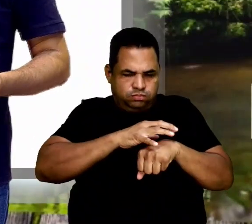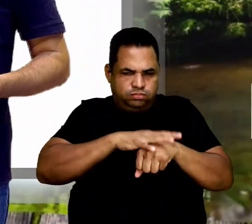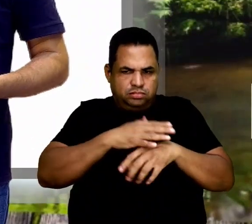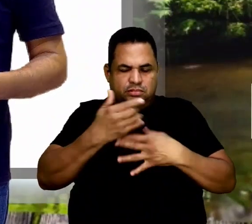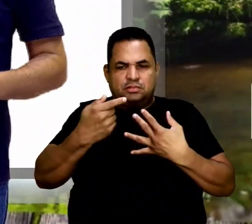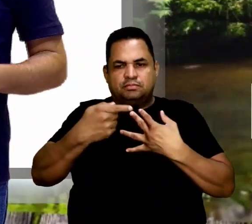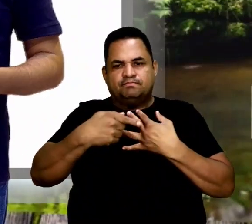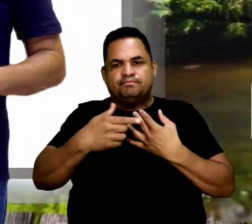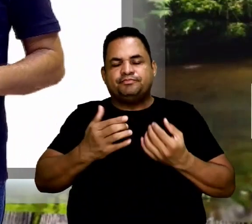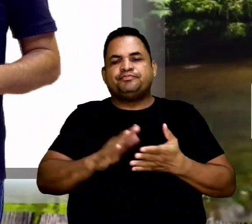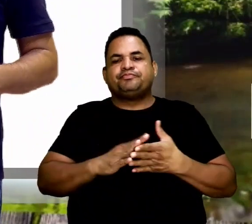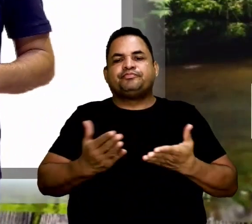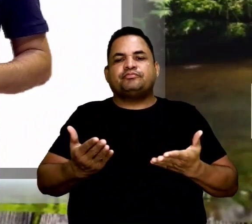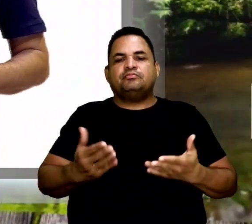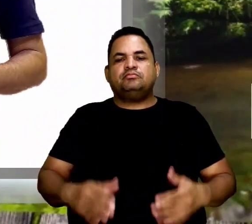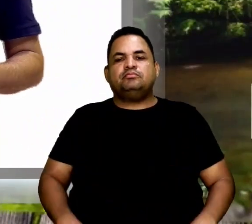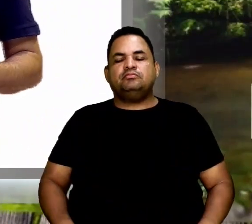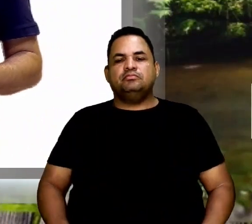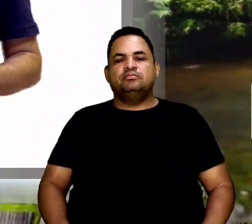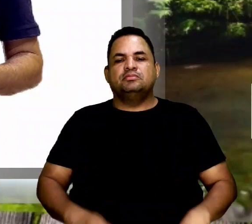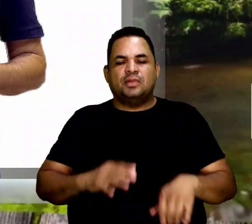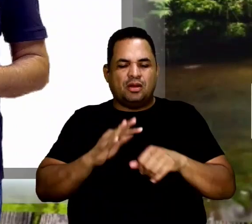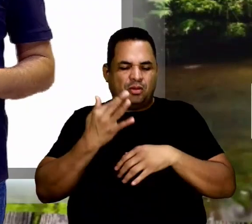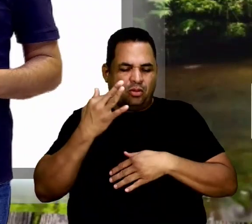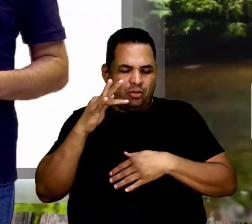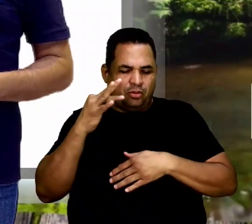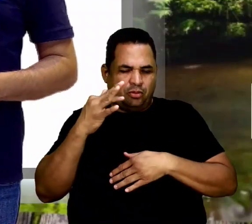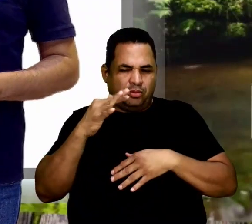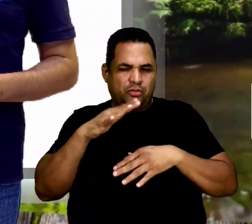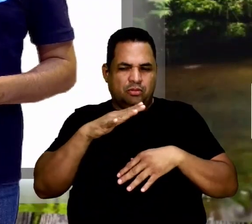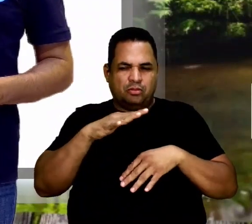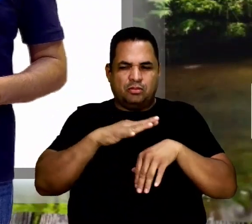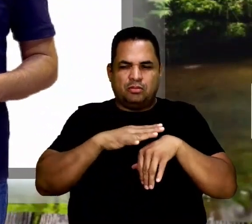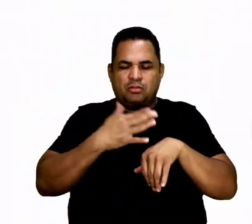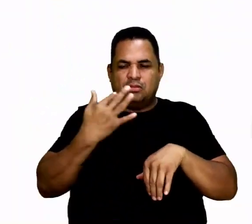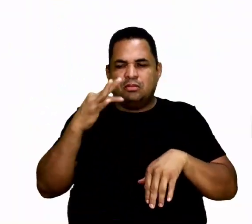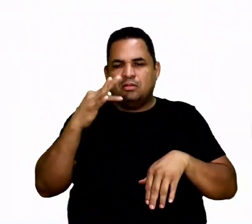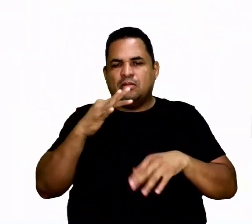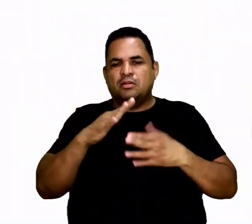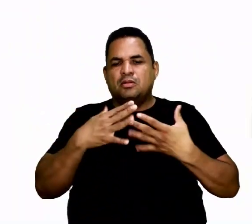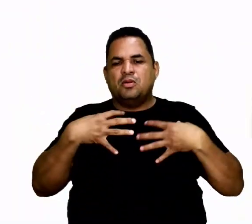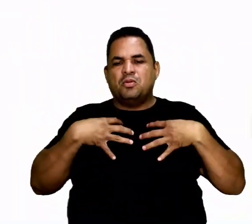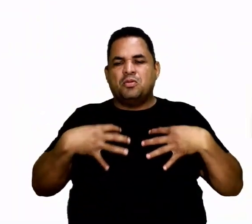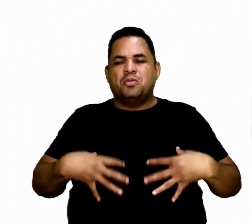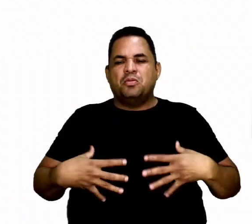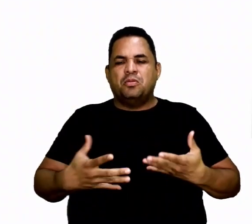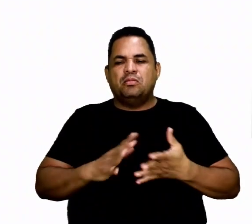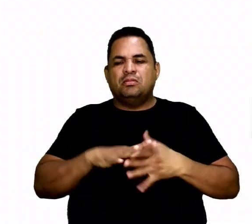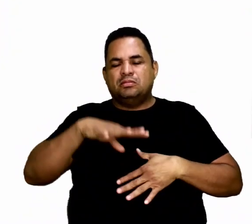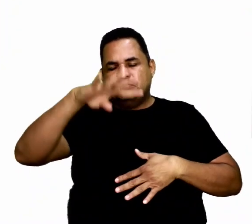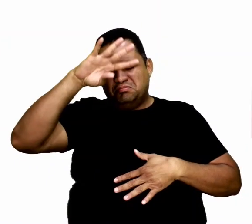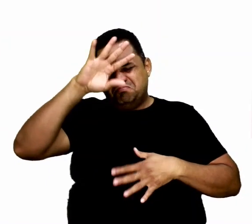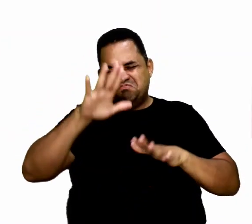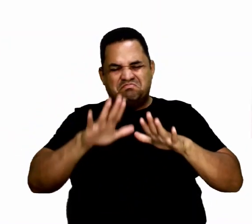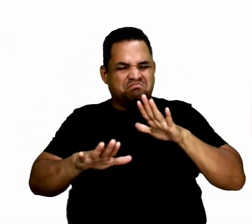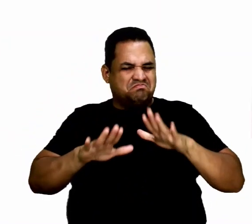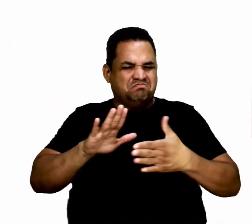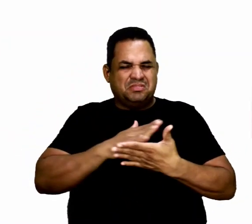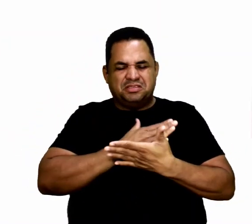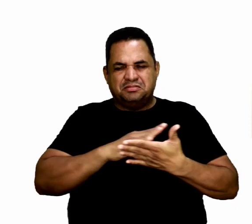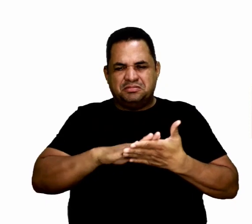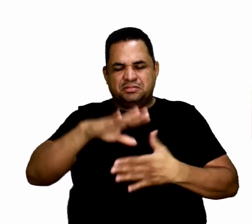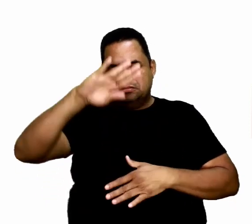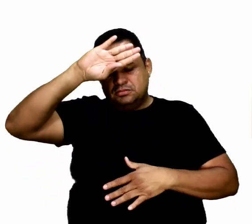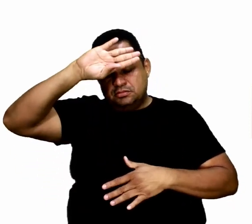de tamanho. Então, elas ficam doloridinhas, né, professor? Exatamente. Deixa o corpo meio dolorido, às vezes em estado febril, mas você tem que lembrar que